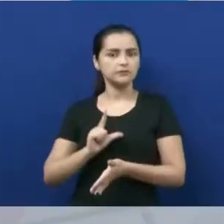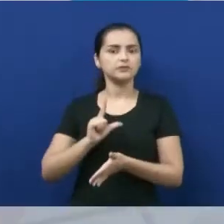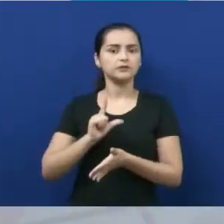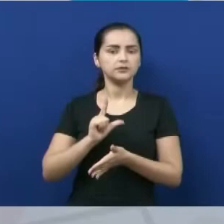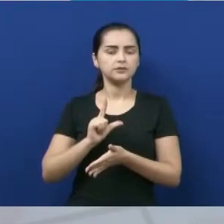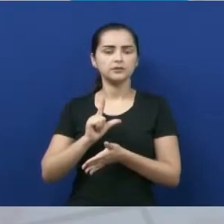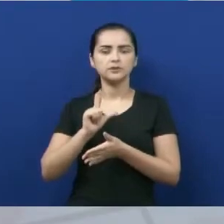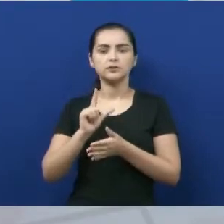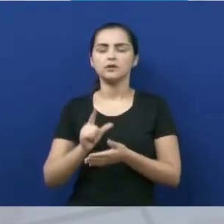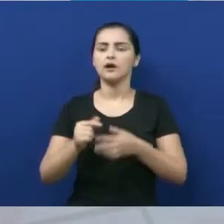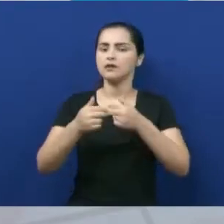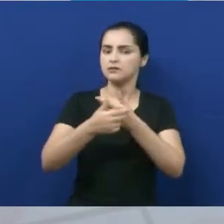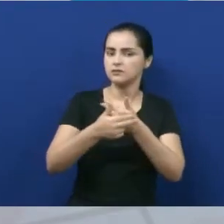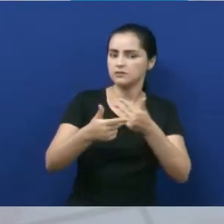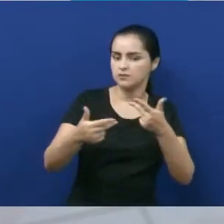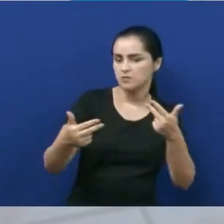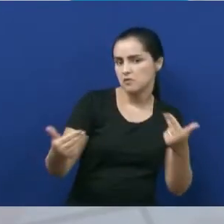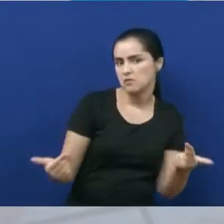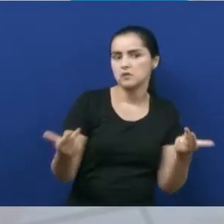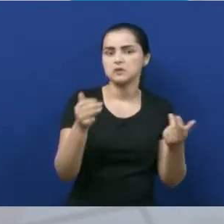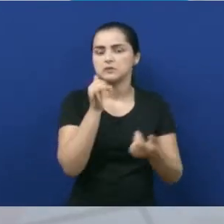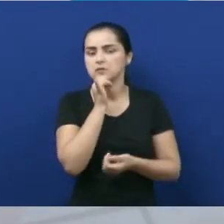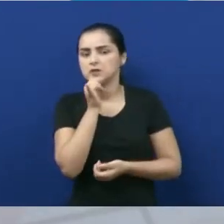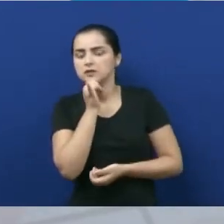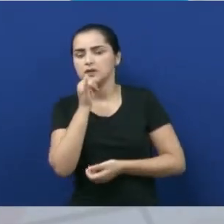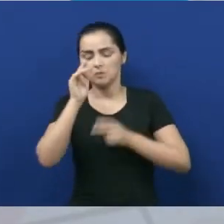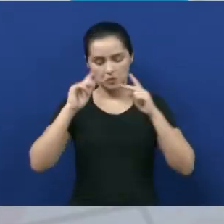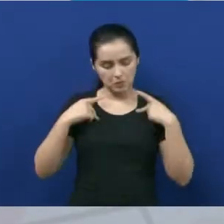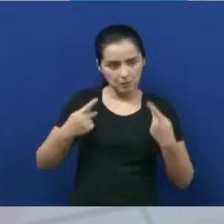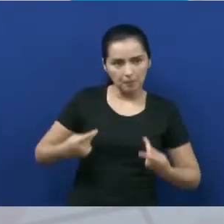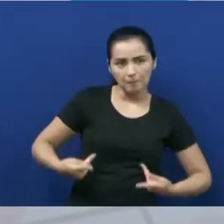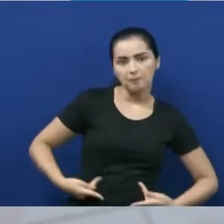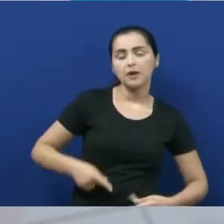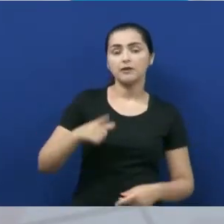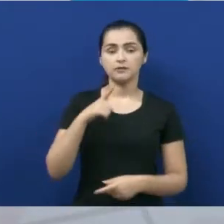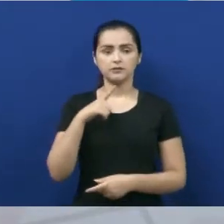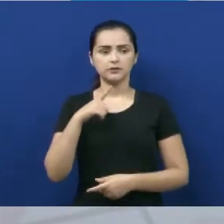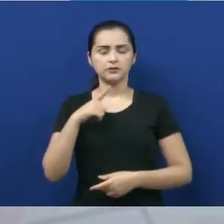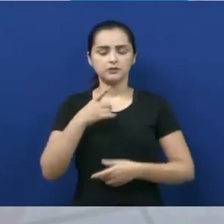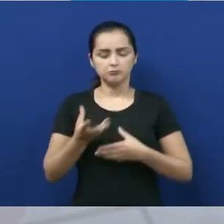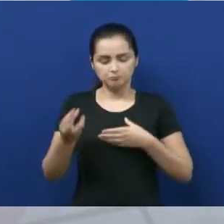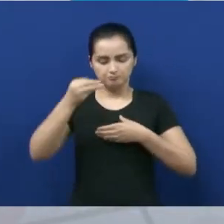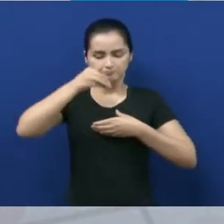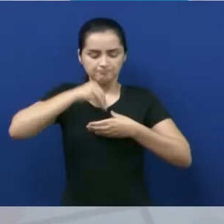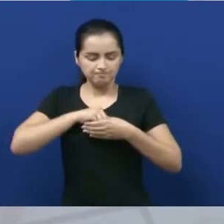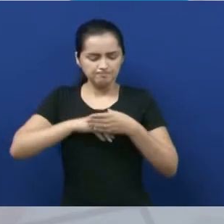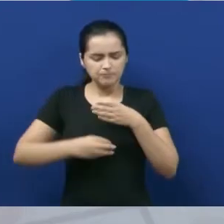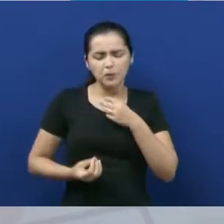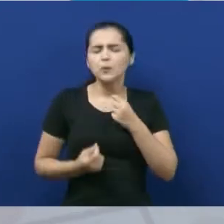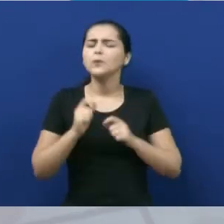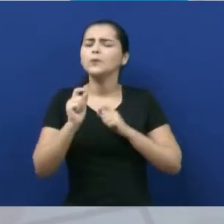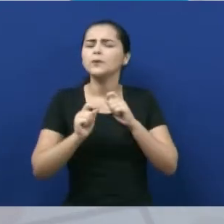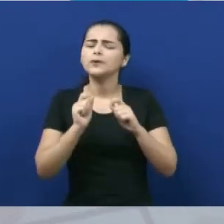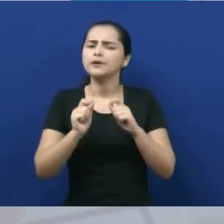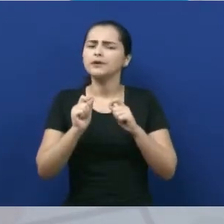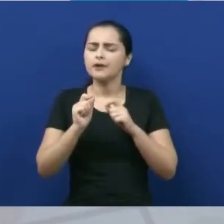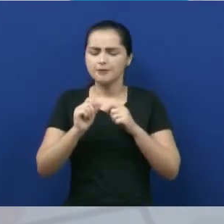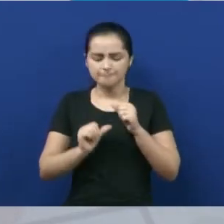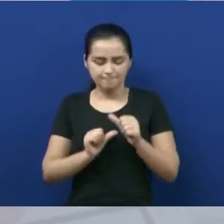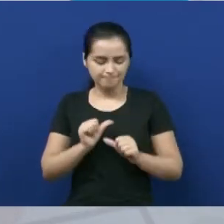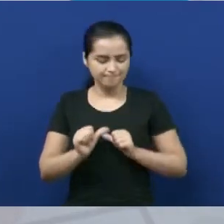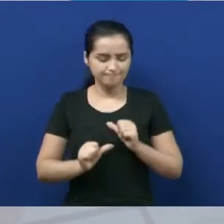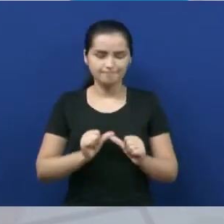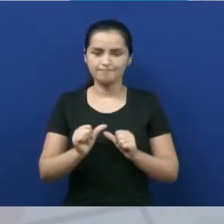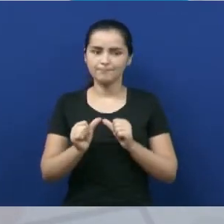os objetos as coisas o ser humano eles tinham A Essência O que que é um essência é algo que não